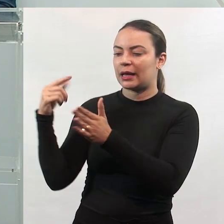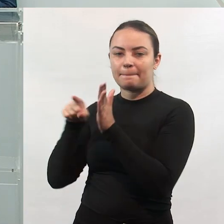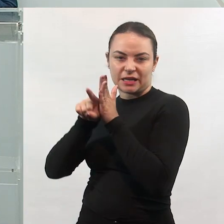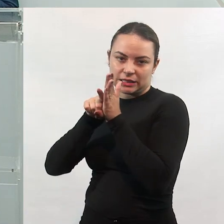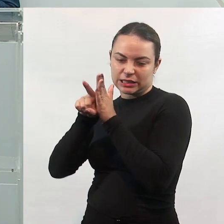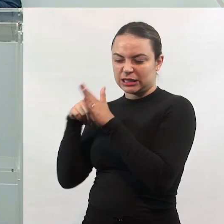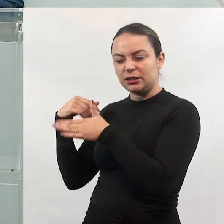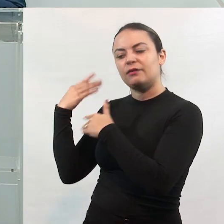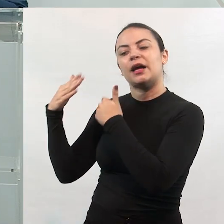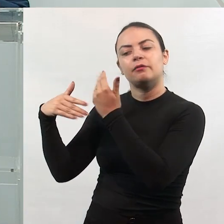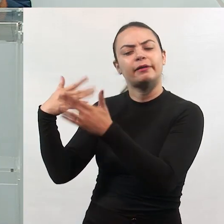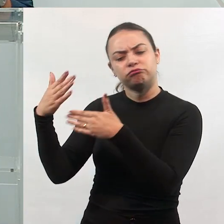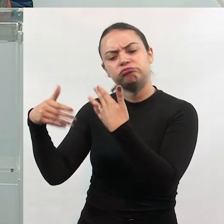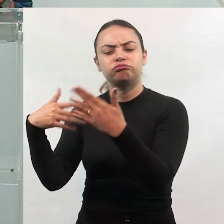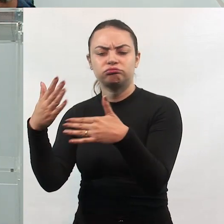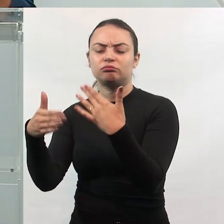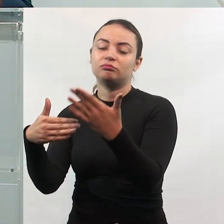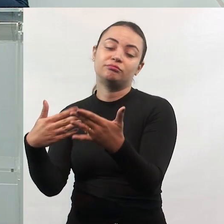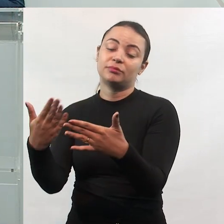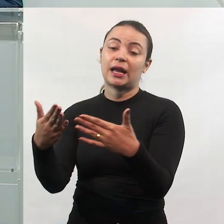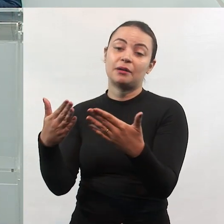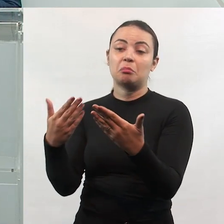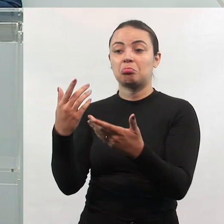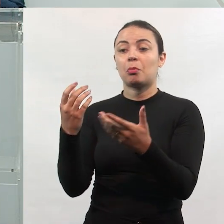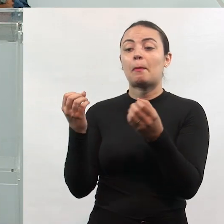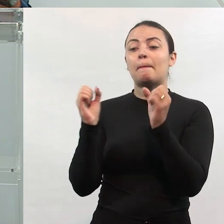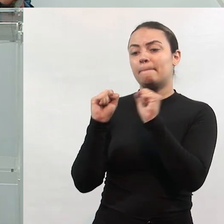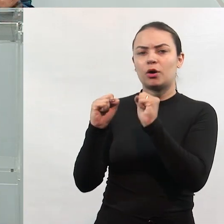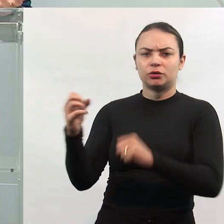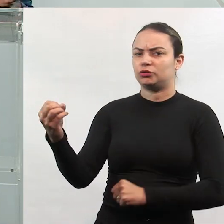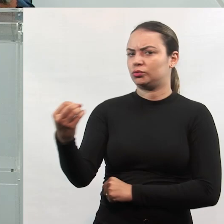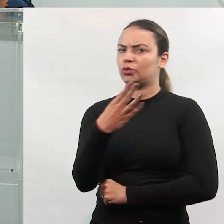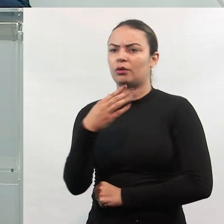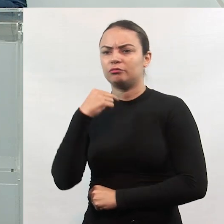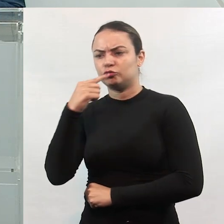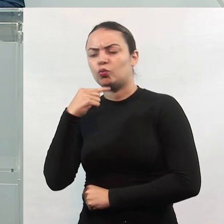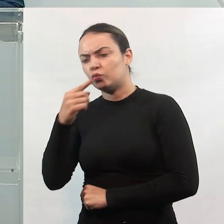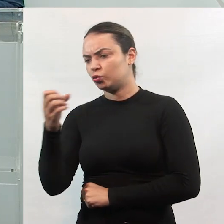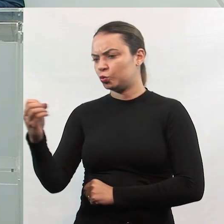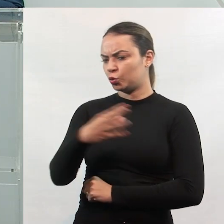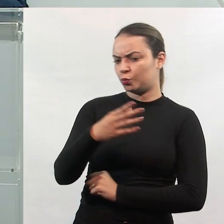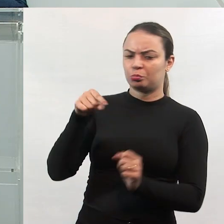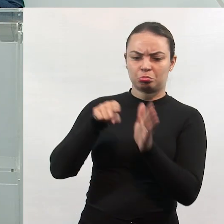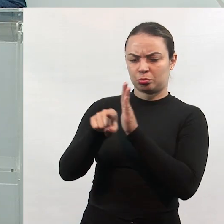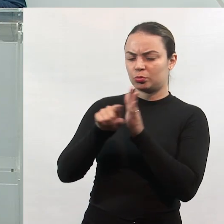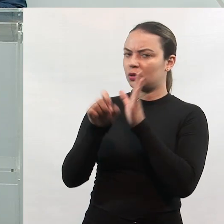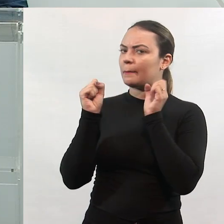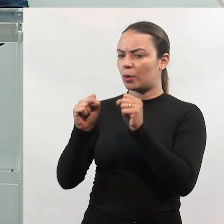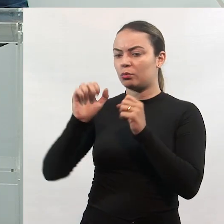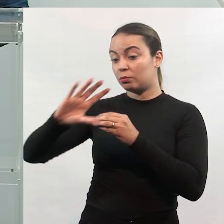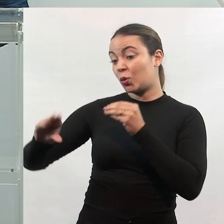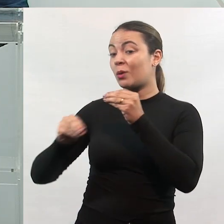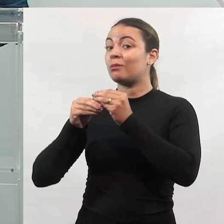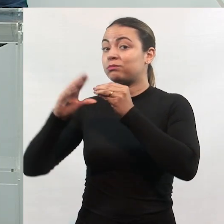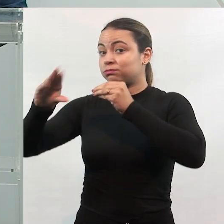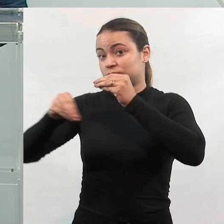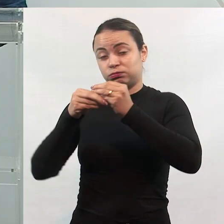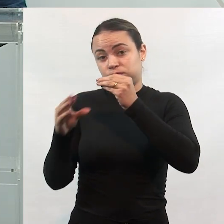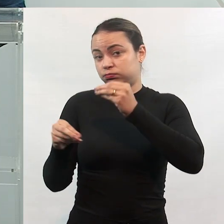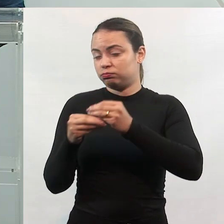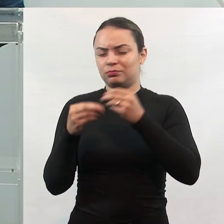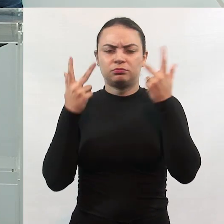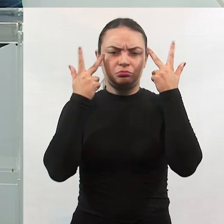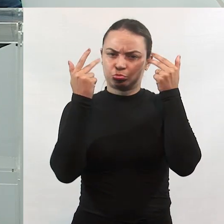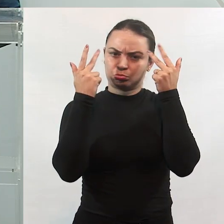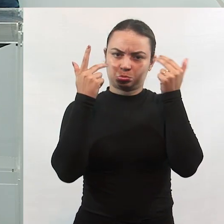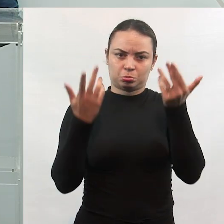pesquisa, e ao mesmo tempo você traz o rigor científico, você traz os critérios de cientificidade para dentro da tua pesquisa,